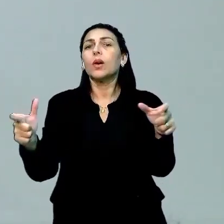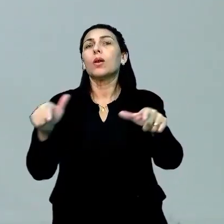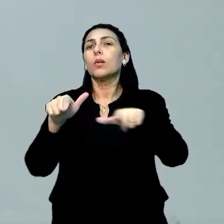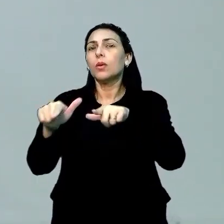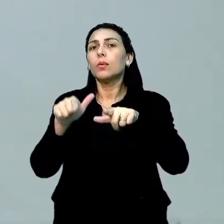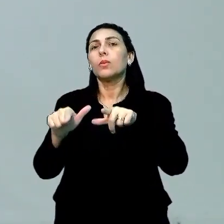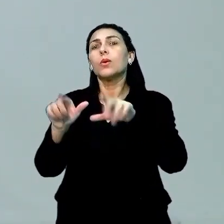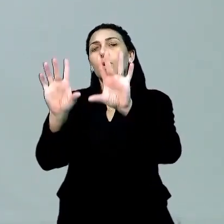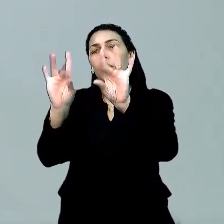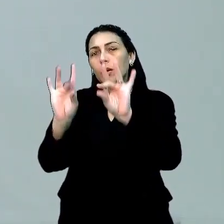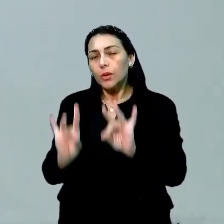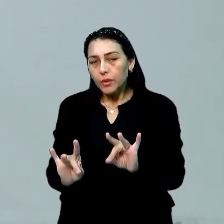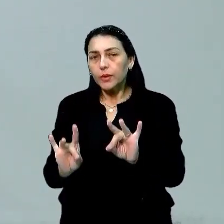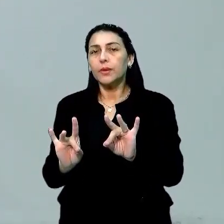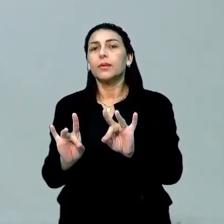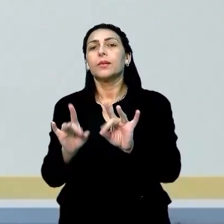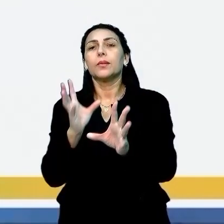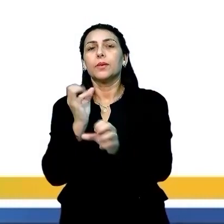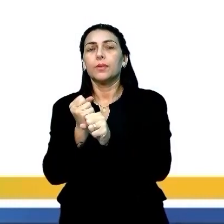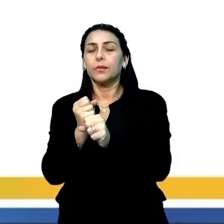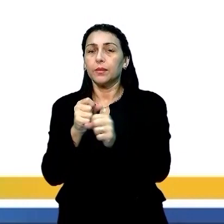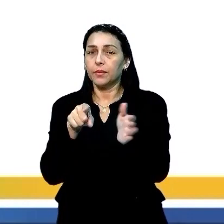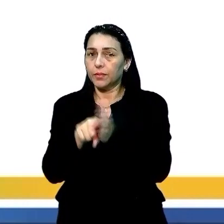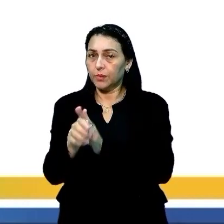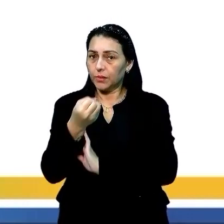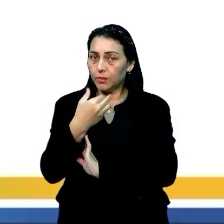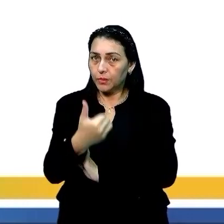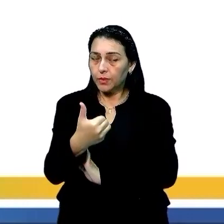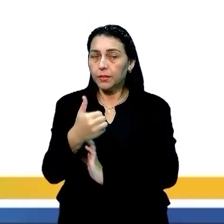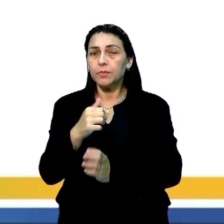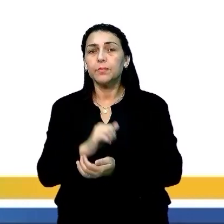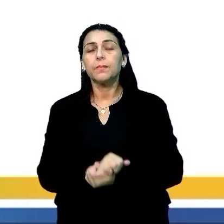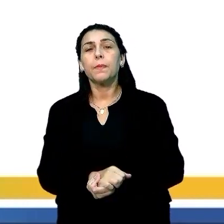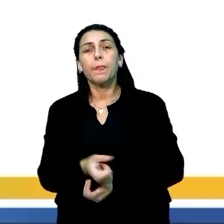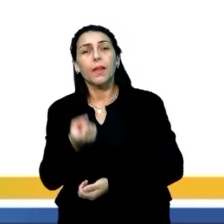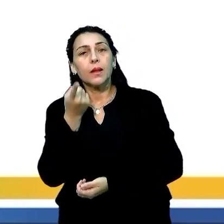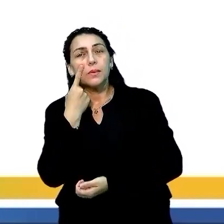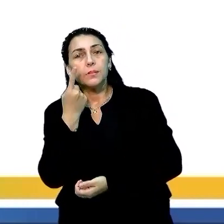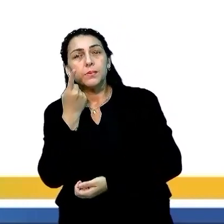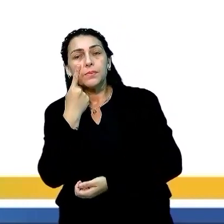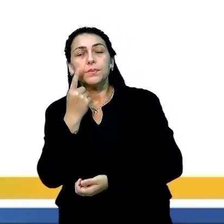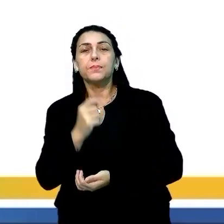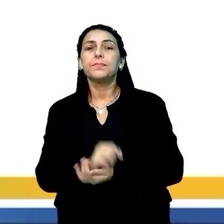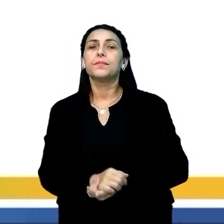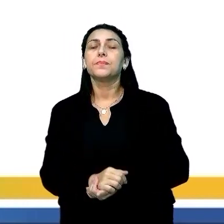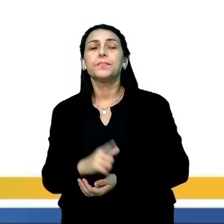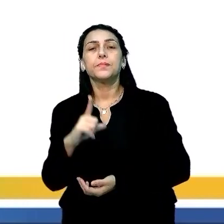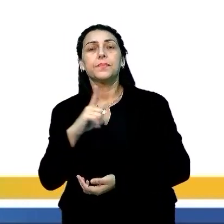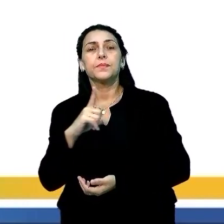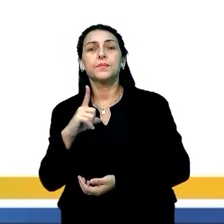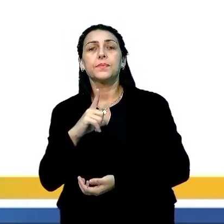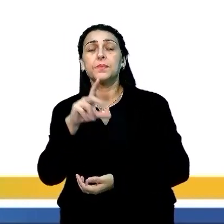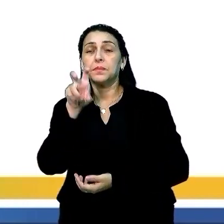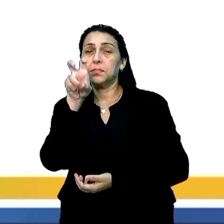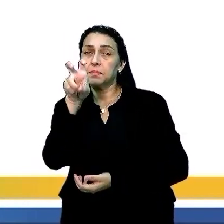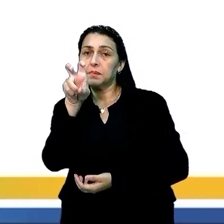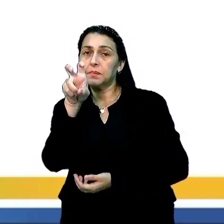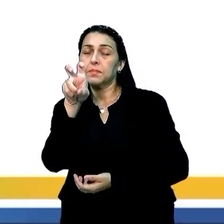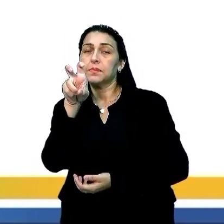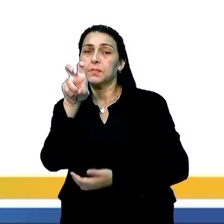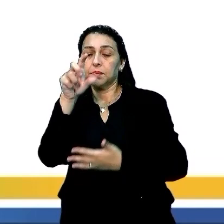trabalho. Tudo bem? Então, vamos lá. Então, observe aí que nós temos aí 5